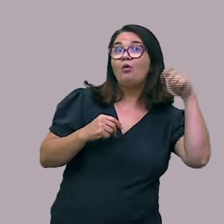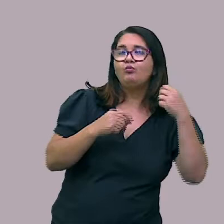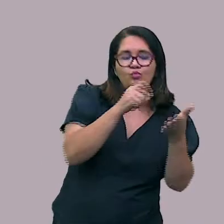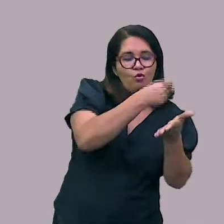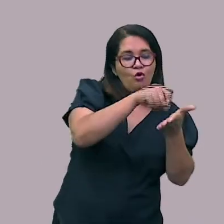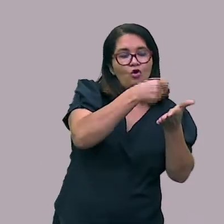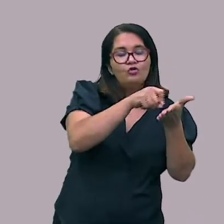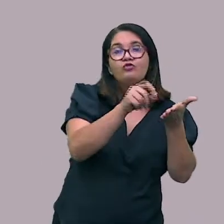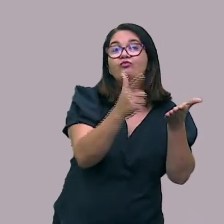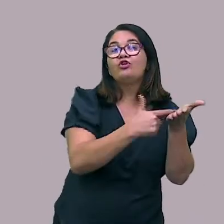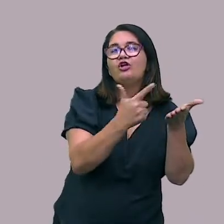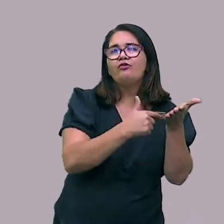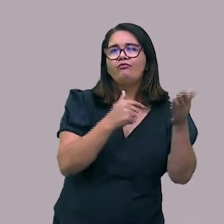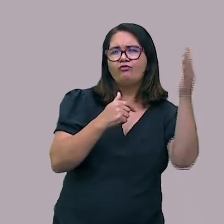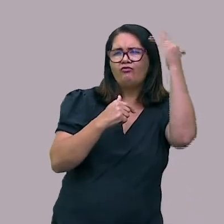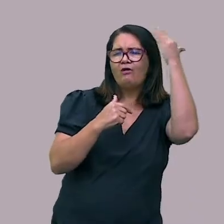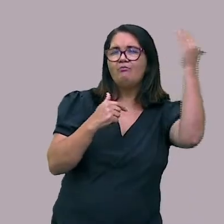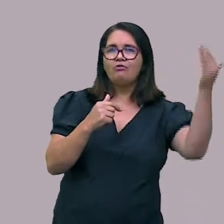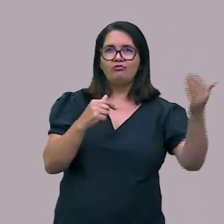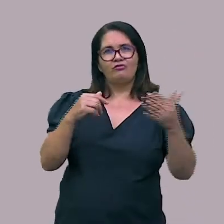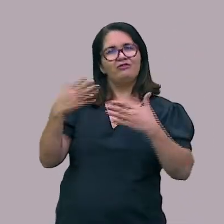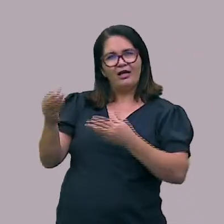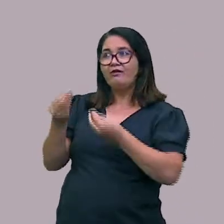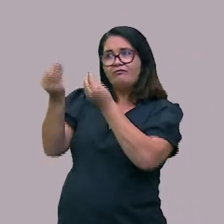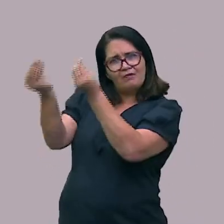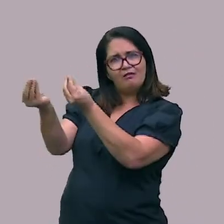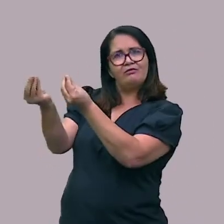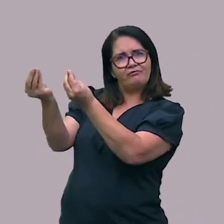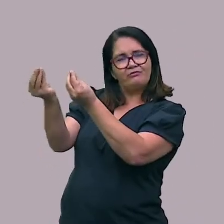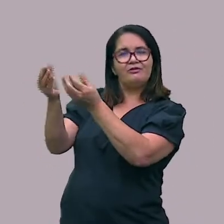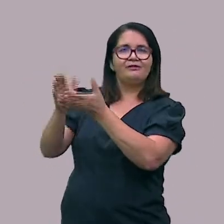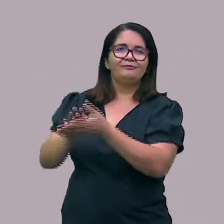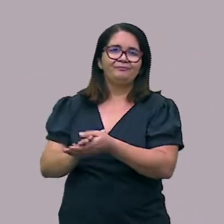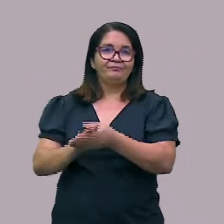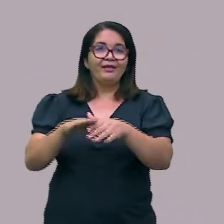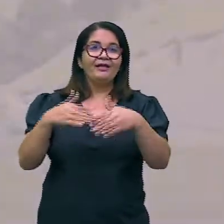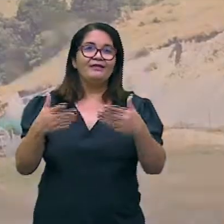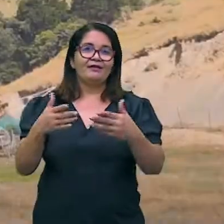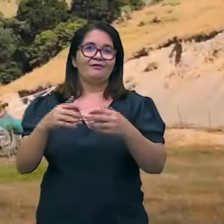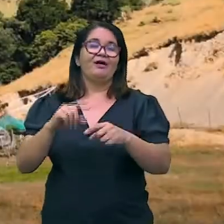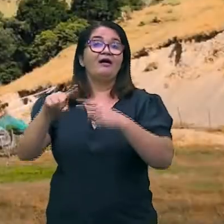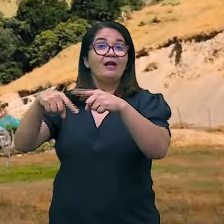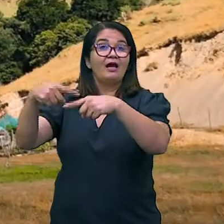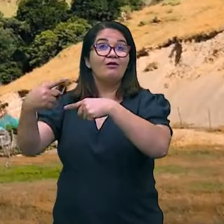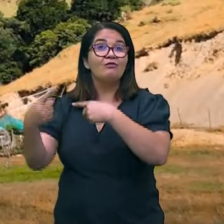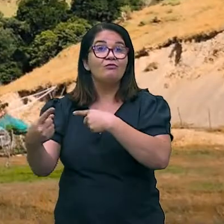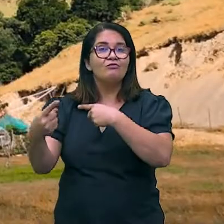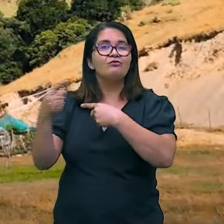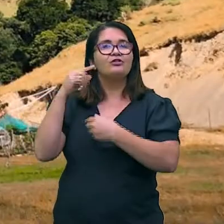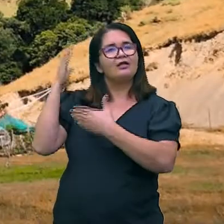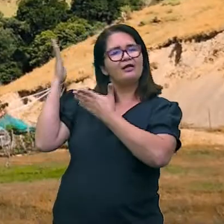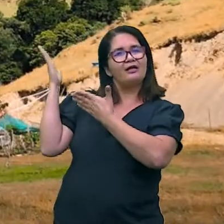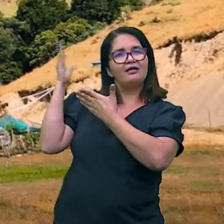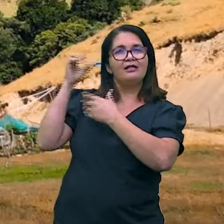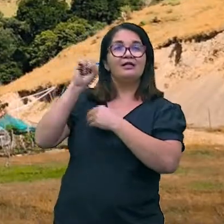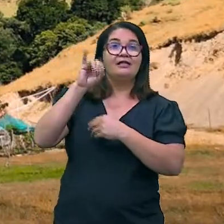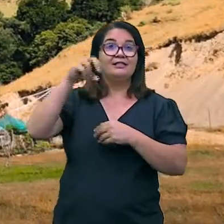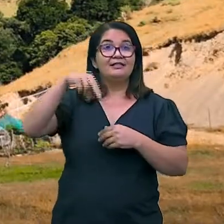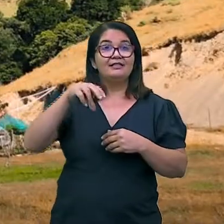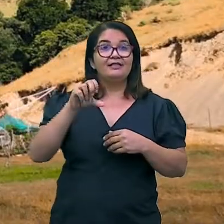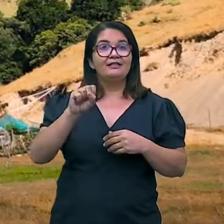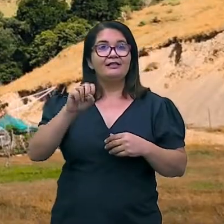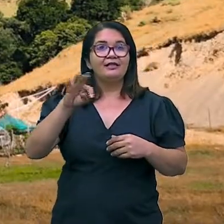ressuscitado. Vejamos a próxima figura de linguagem, que é a sinestesia. Sinestesia é o